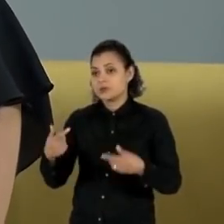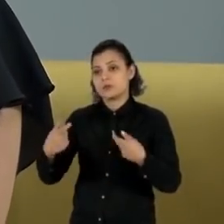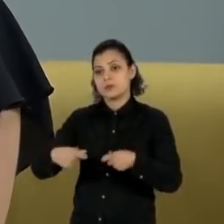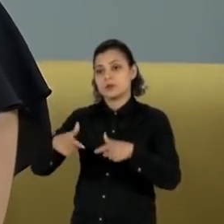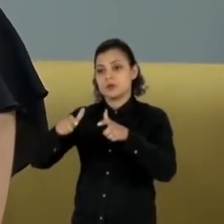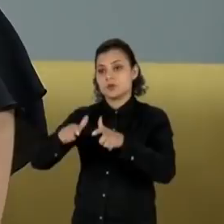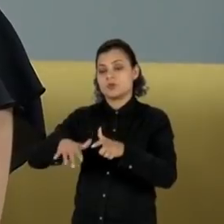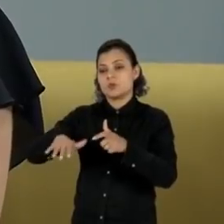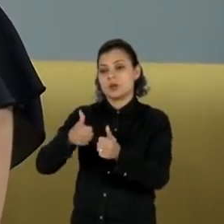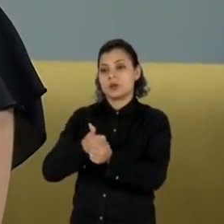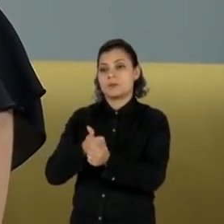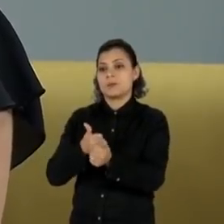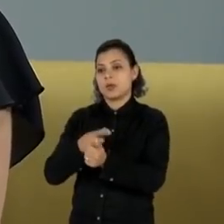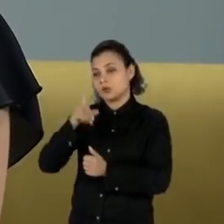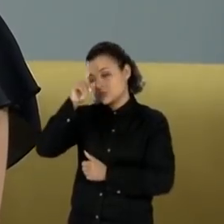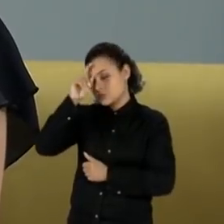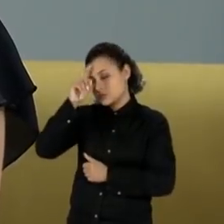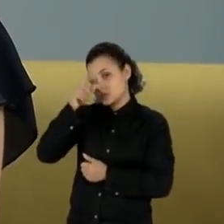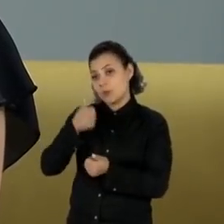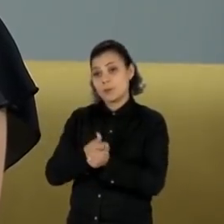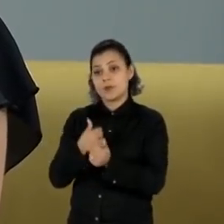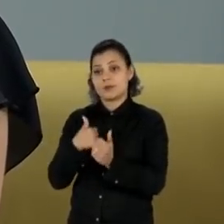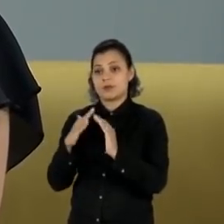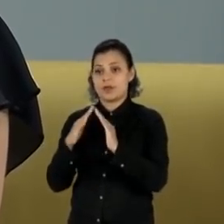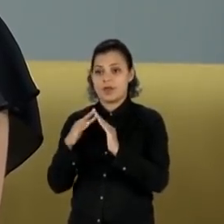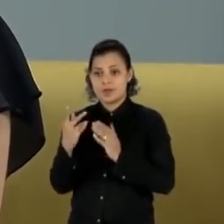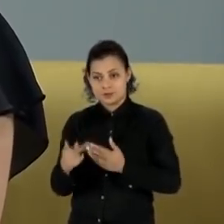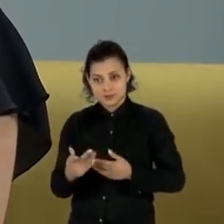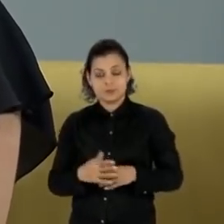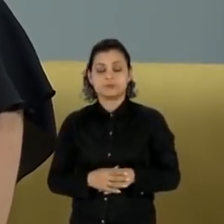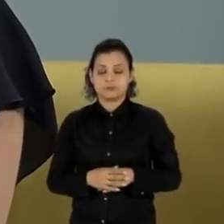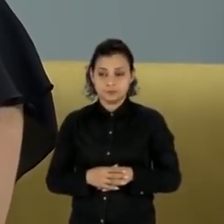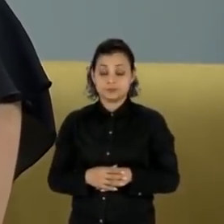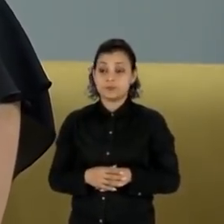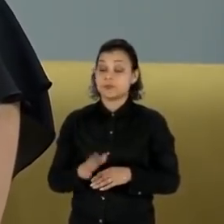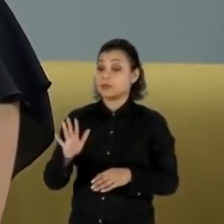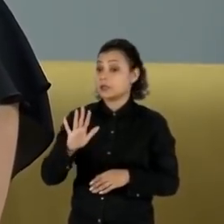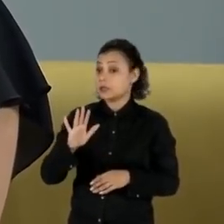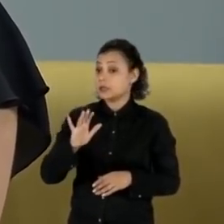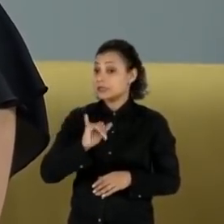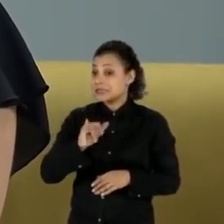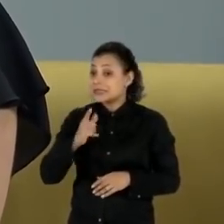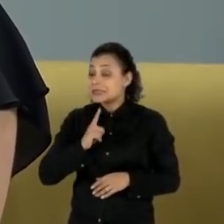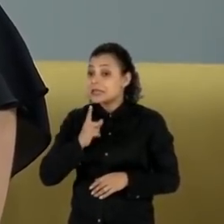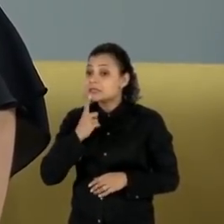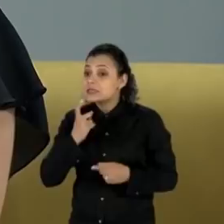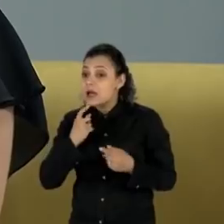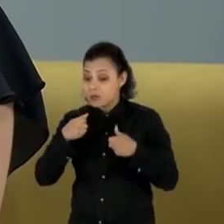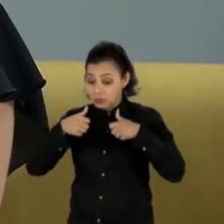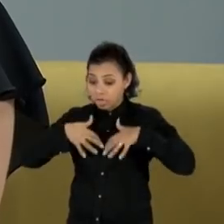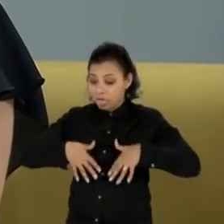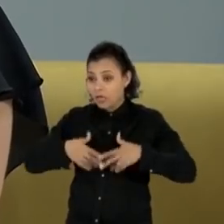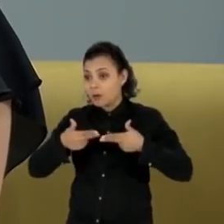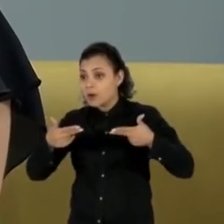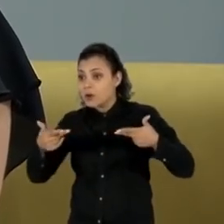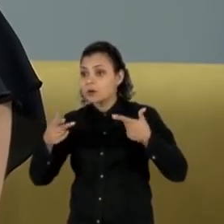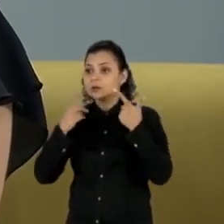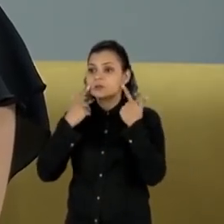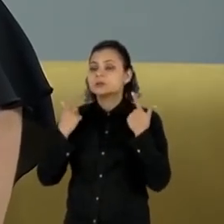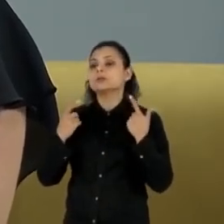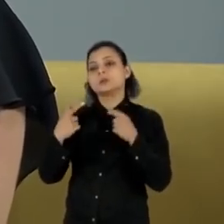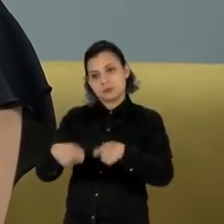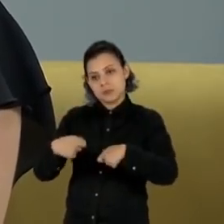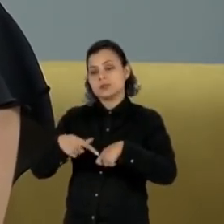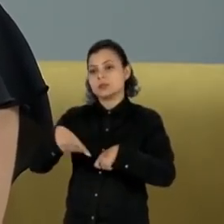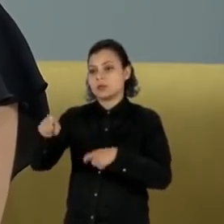buscado local mais próximo ao hospital mais próximo da onde aquela criança está então se tem um sangramento na lesão importante buscar